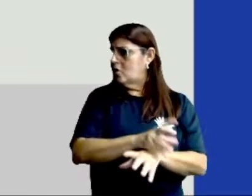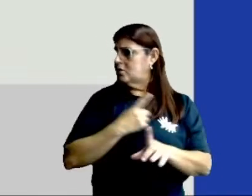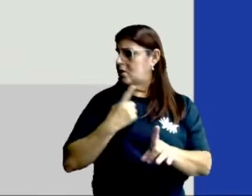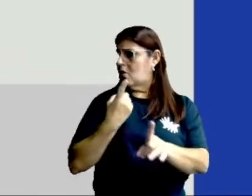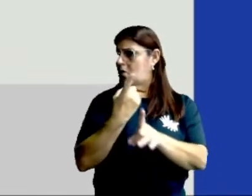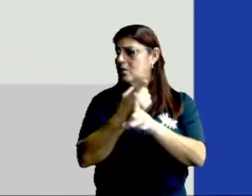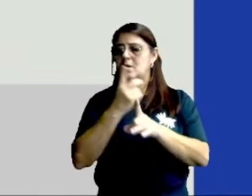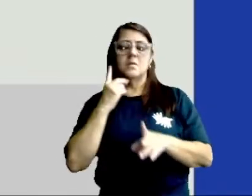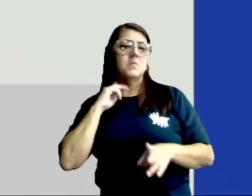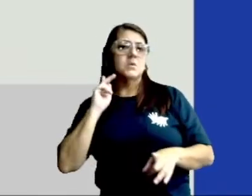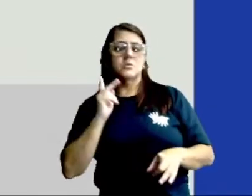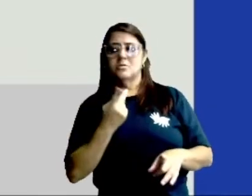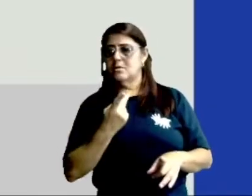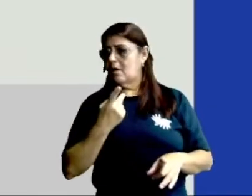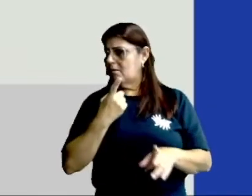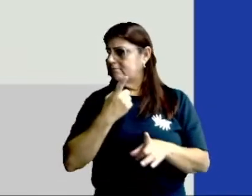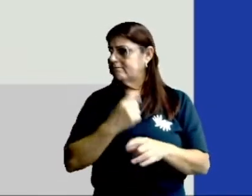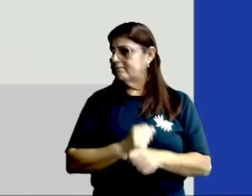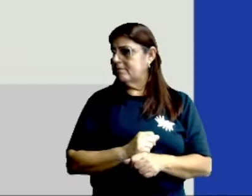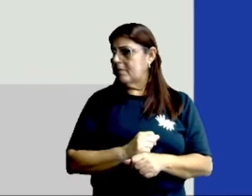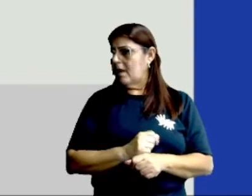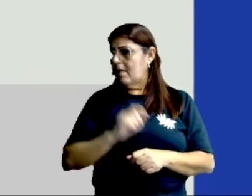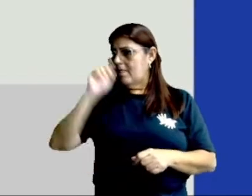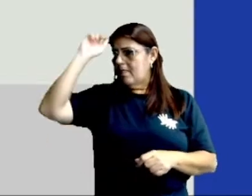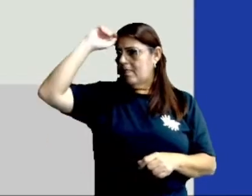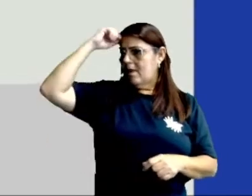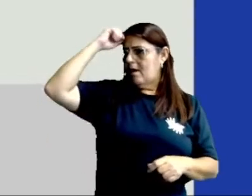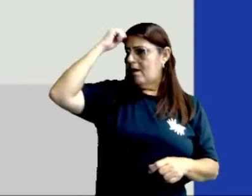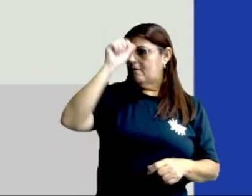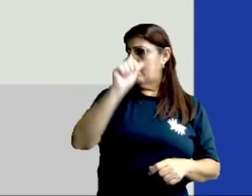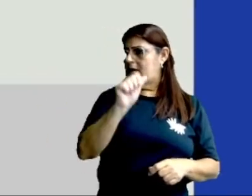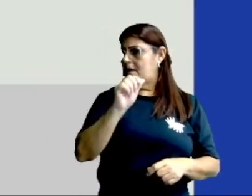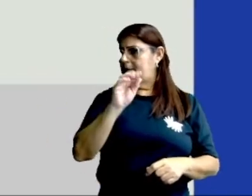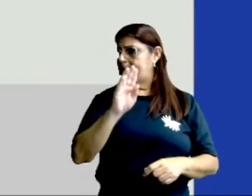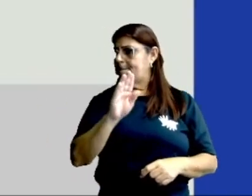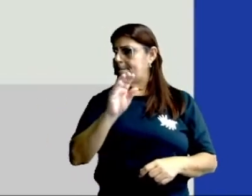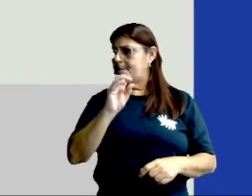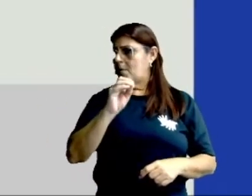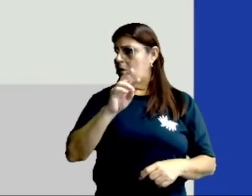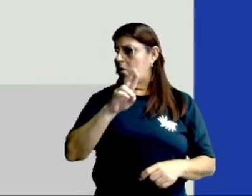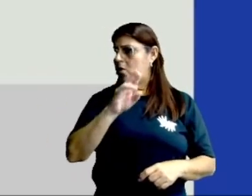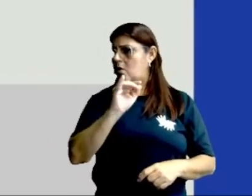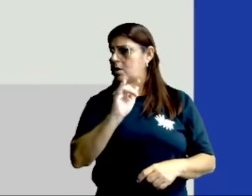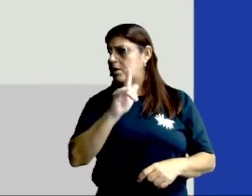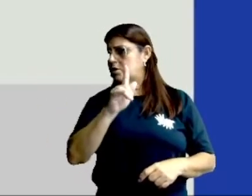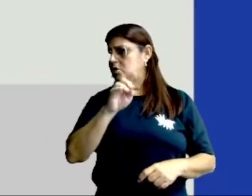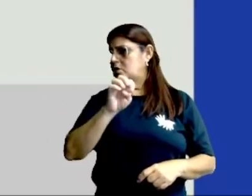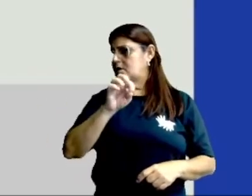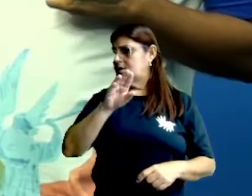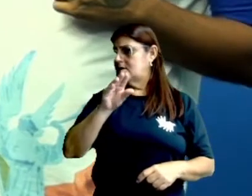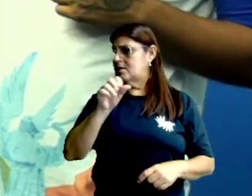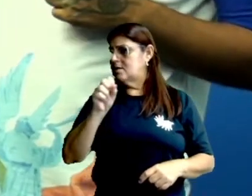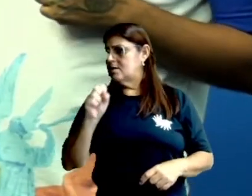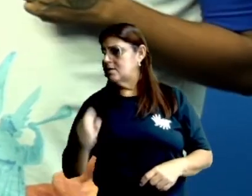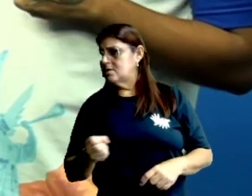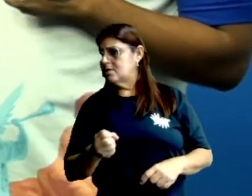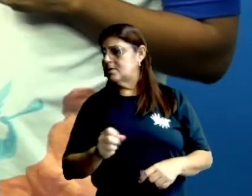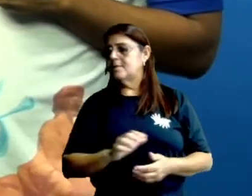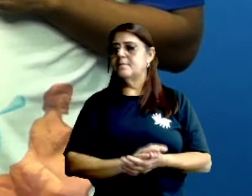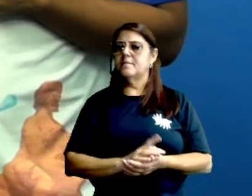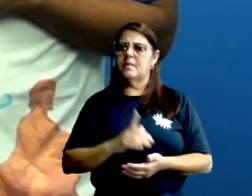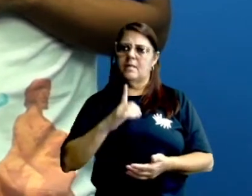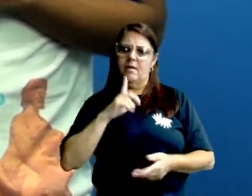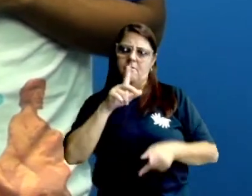aborígenes australianos. E nesse momento aí, né, nasce uma outra teoria em que povos